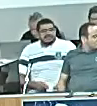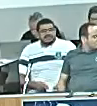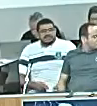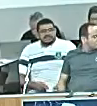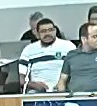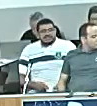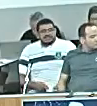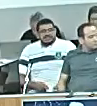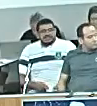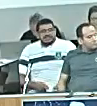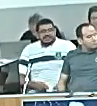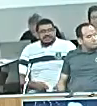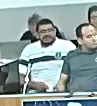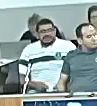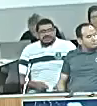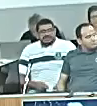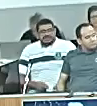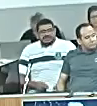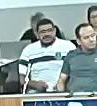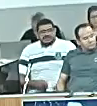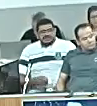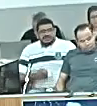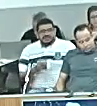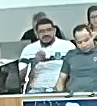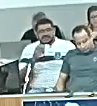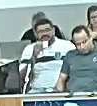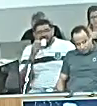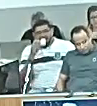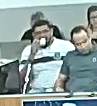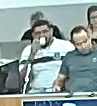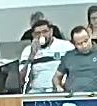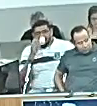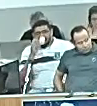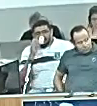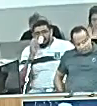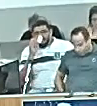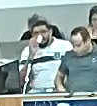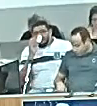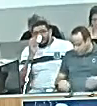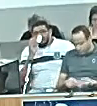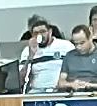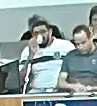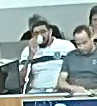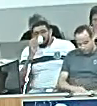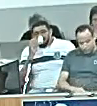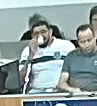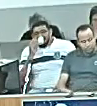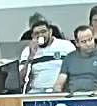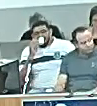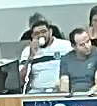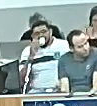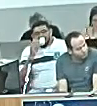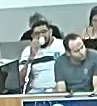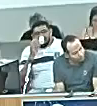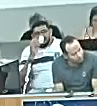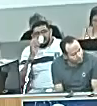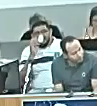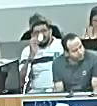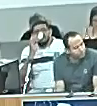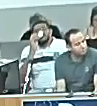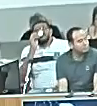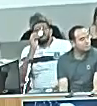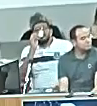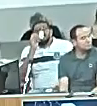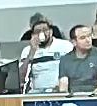sofreu comigo que jo 4 anos a comissão ano passado como vice presidente a comissão o diretor do